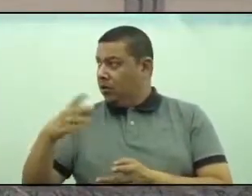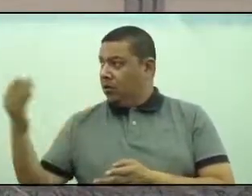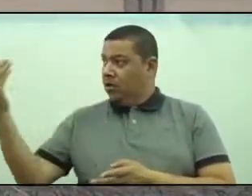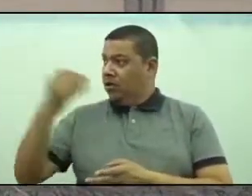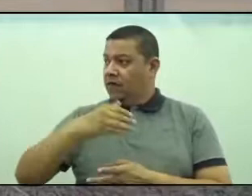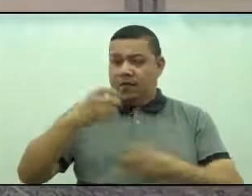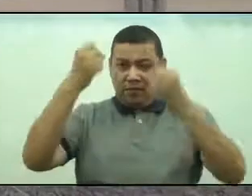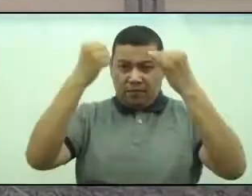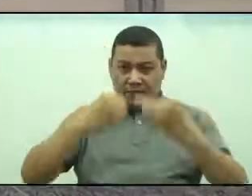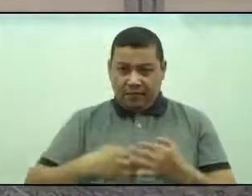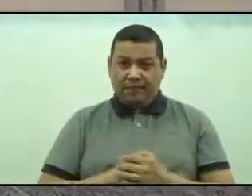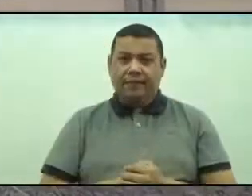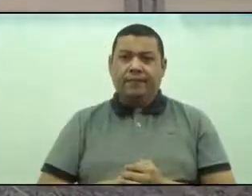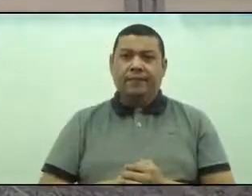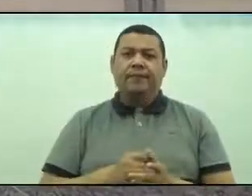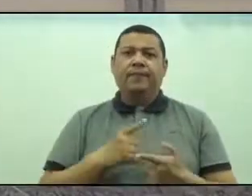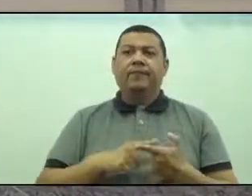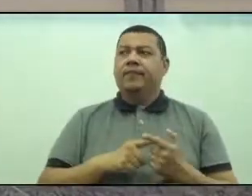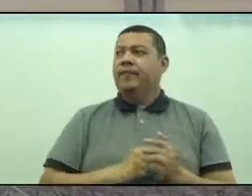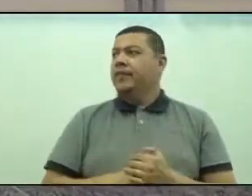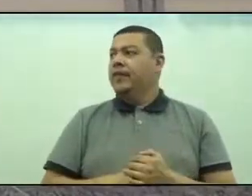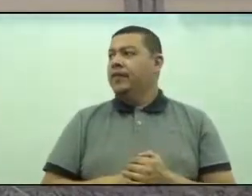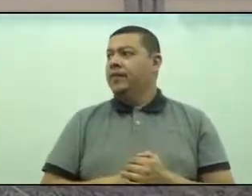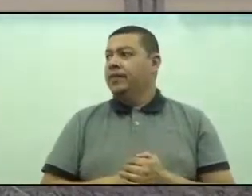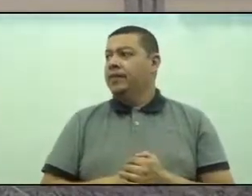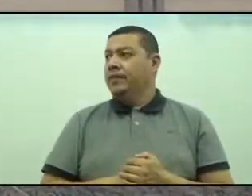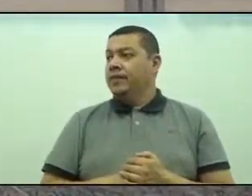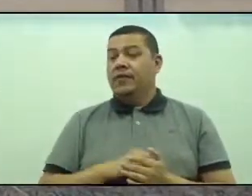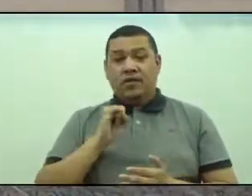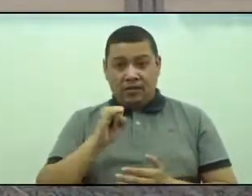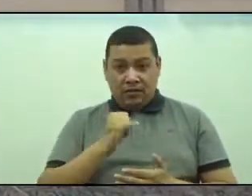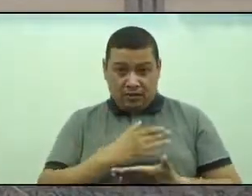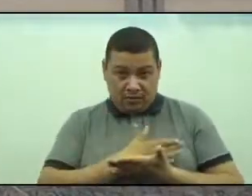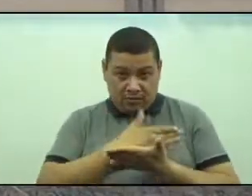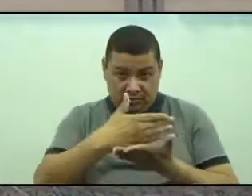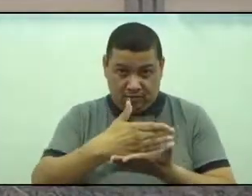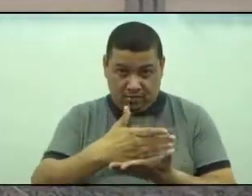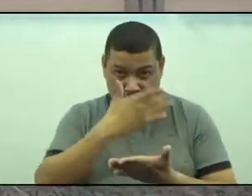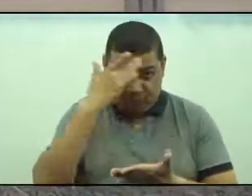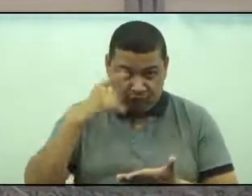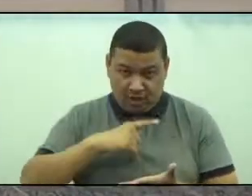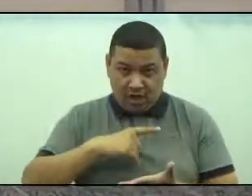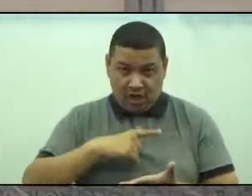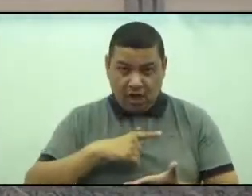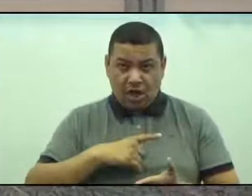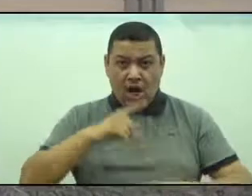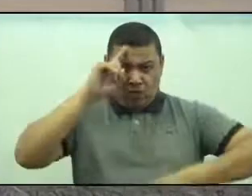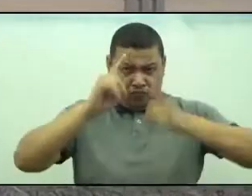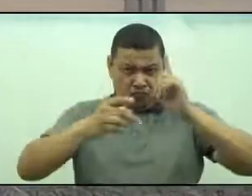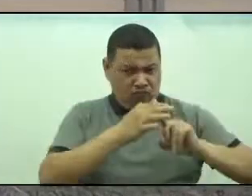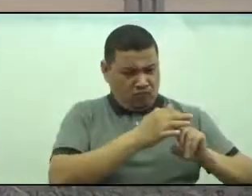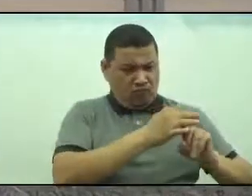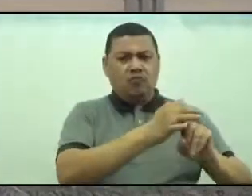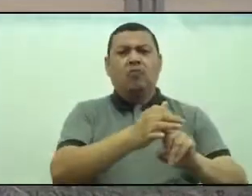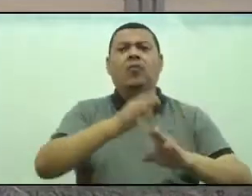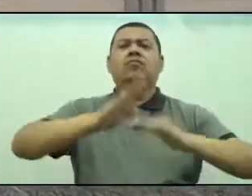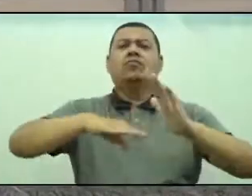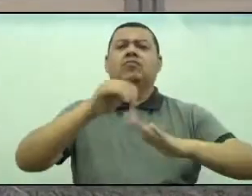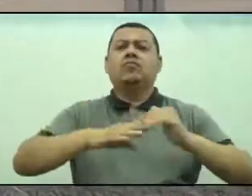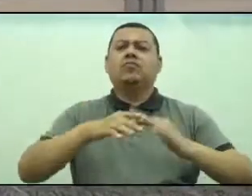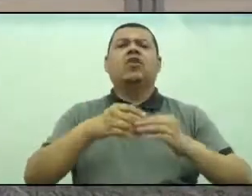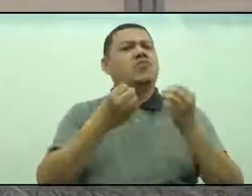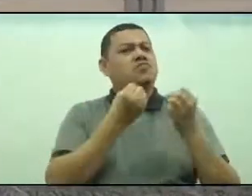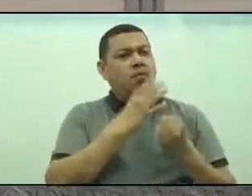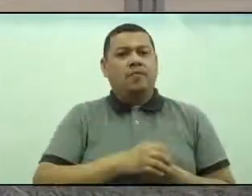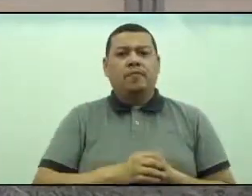daí, colocado através de indicações. A partir do momento que a pessoa virar homem, colocar uma pessoa técnica ali, o trem vai funcionar. Por enquanto,